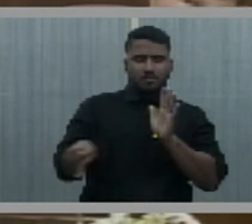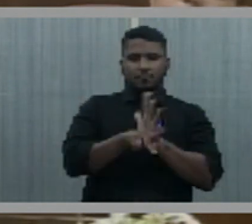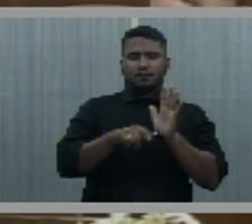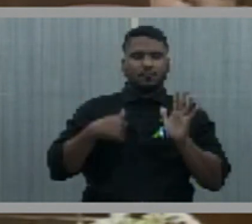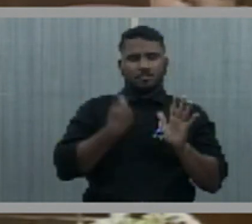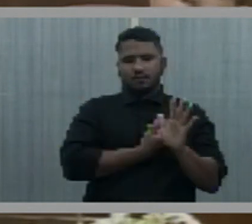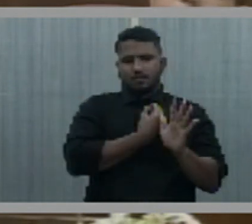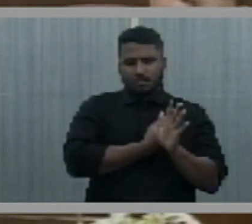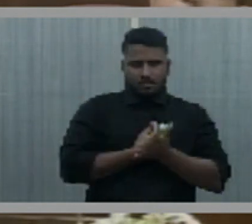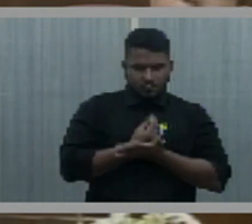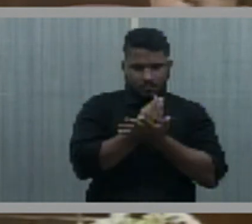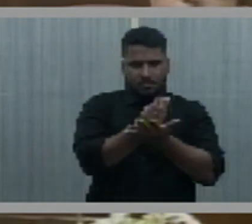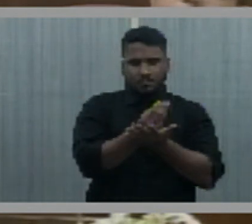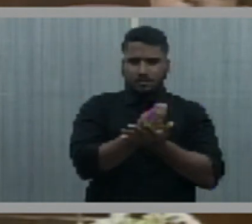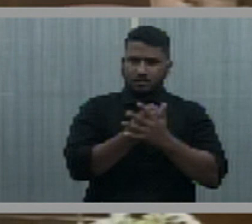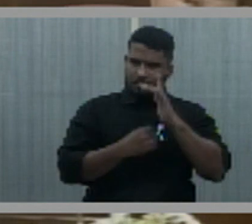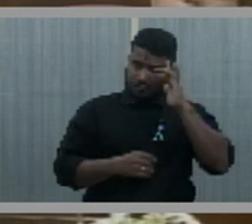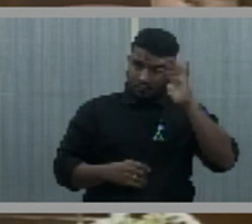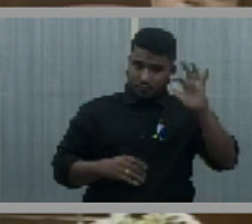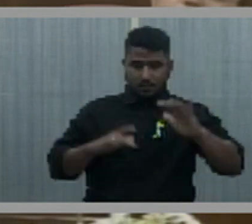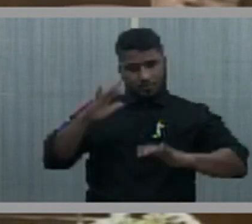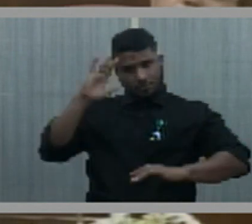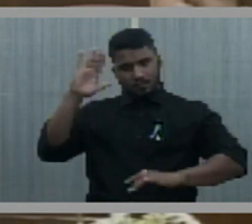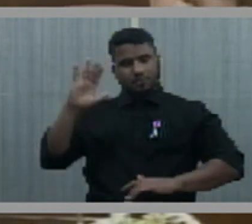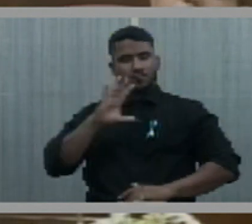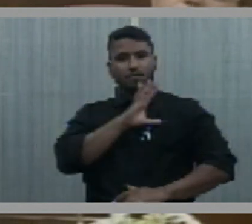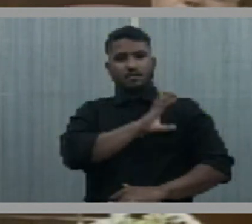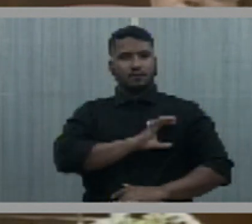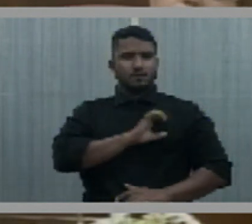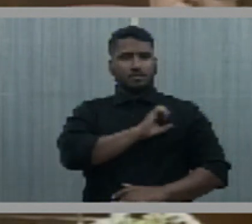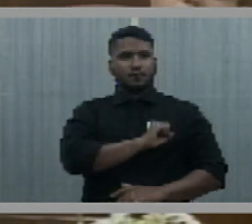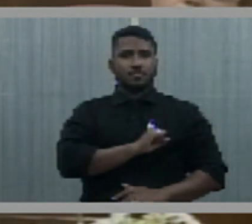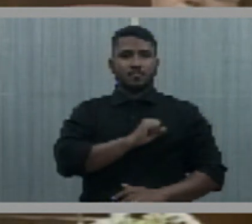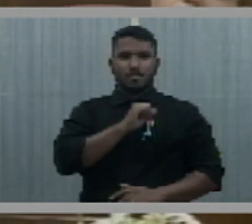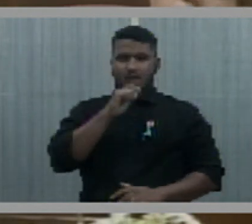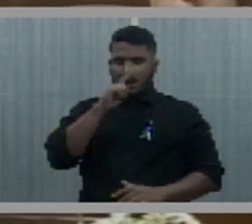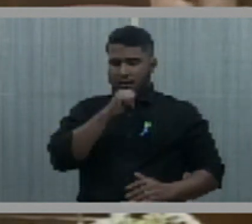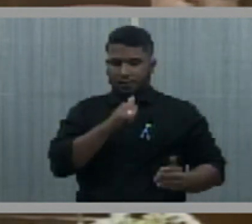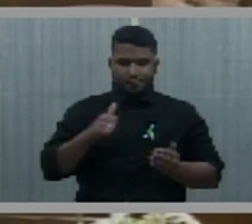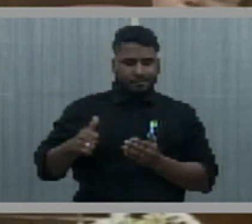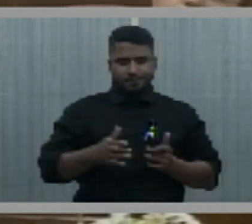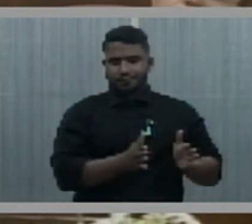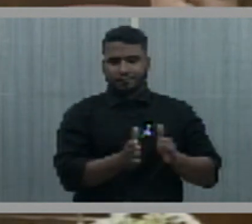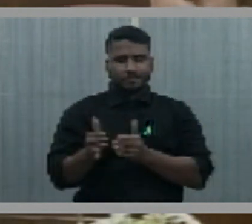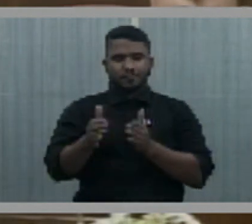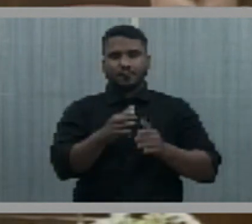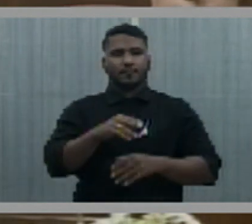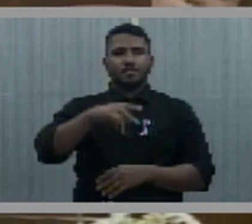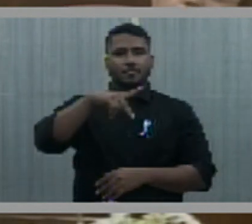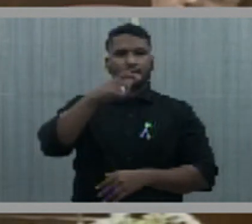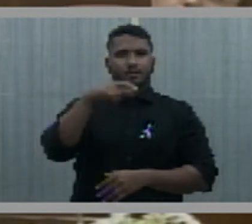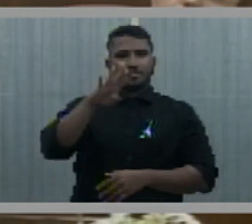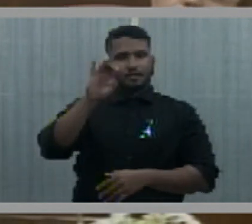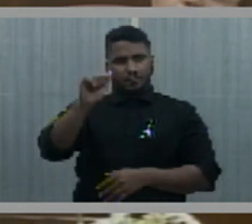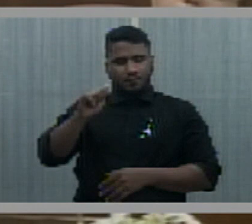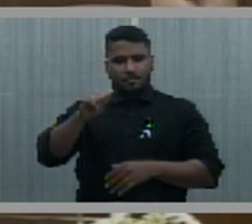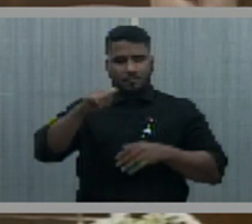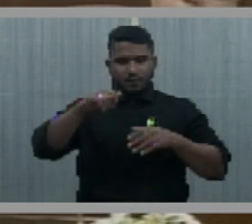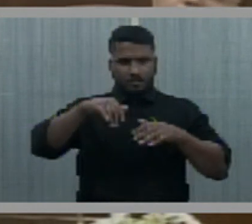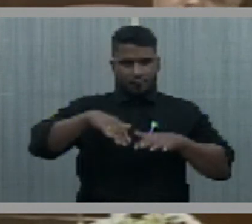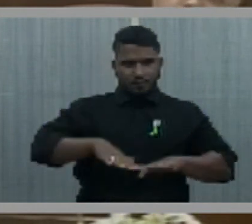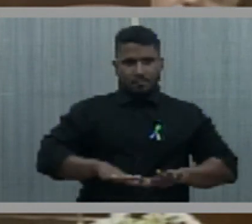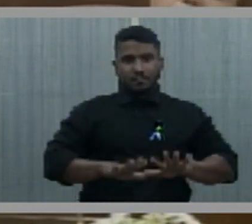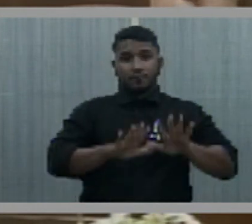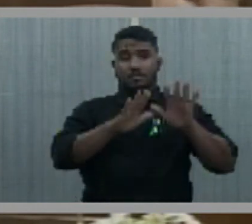pertence-te a nossa vida, nosso sonho, nosso amor. Águas do Parnaíba que nascem lá em